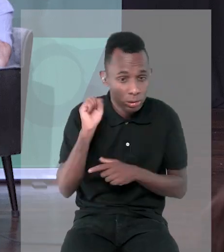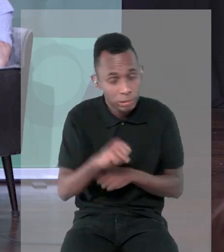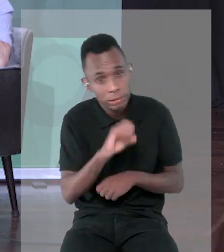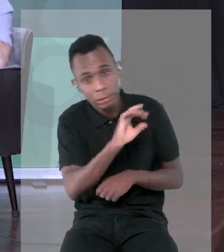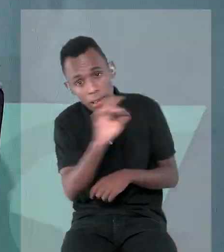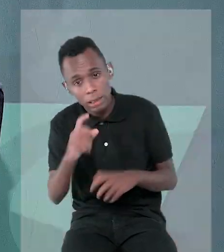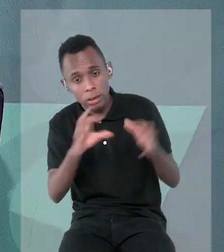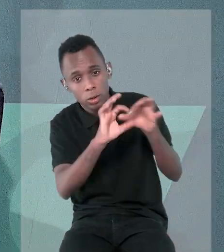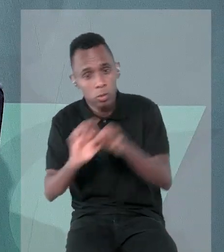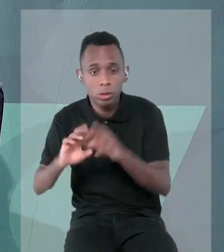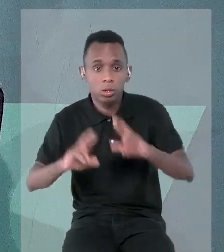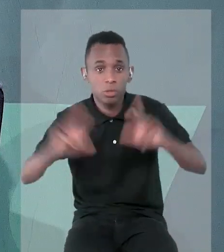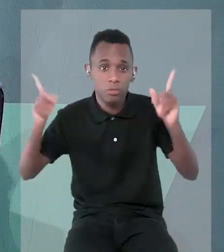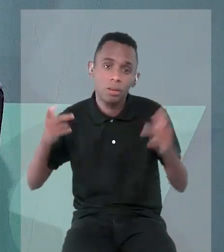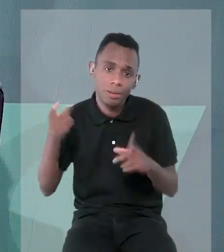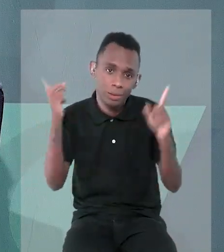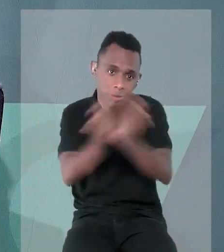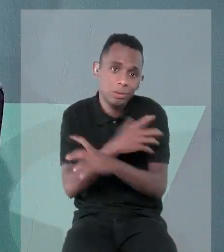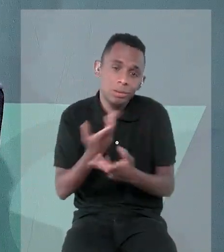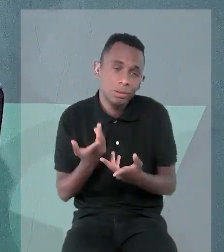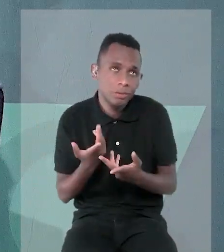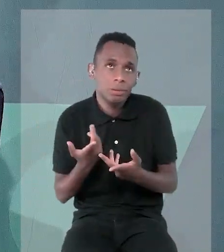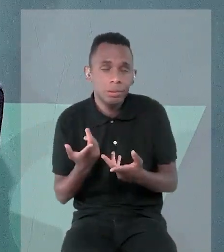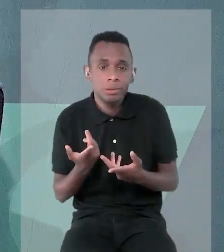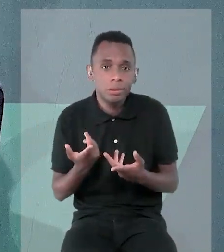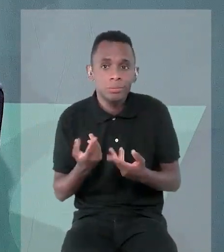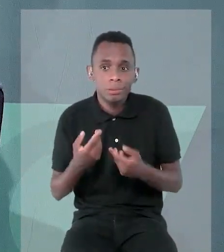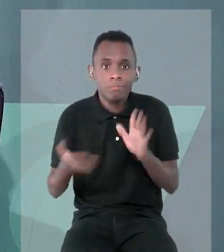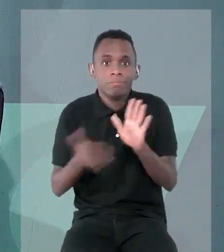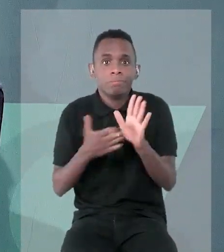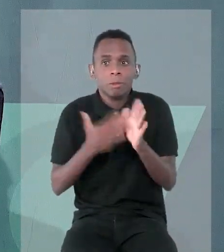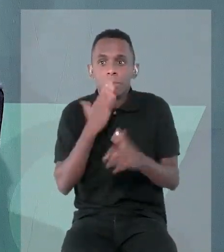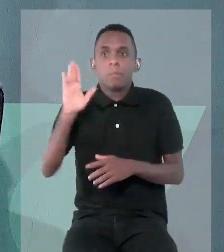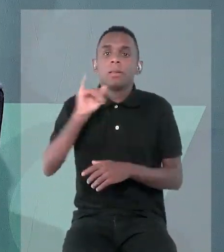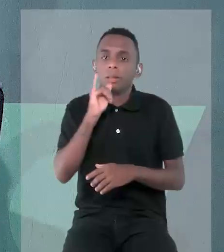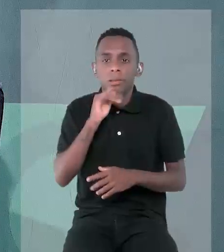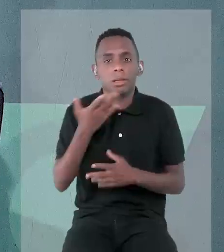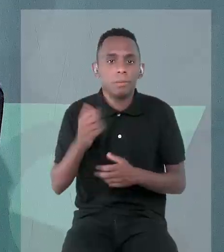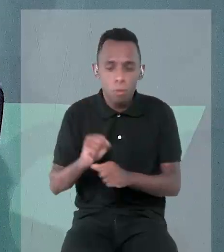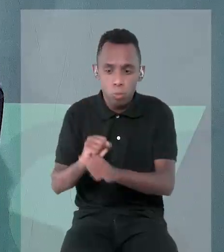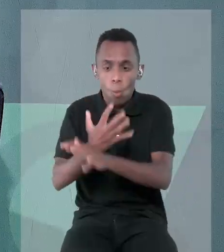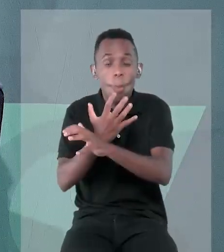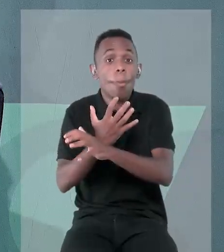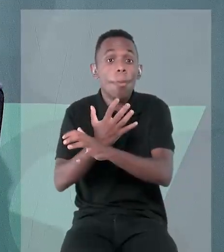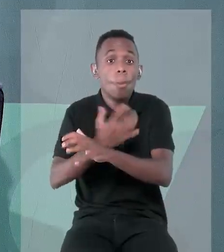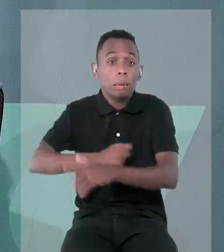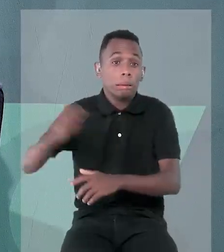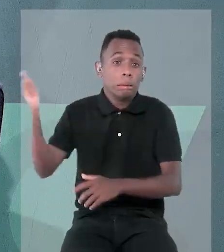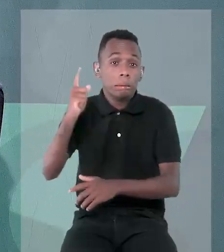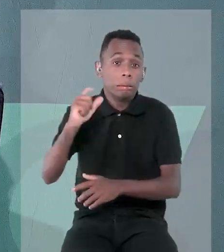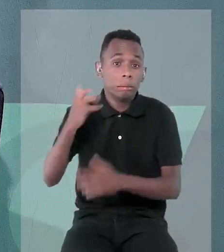é um contexto. É muito difícil a gente prometer fazer isso no sul do Saara, no Sahel, por exemplo, onde tanto